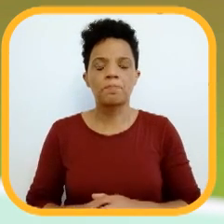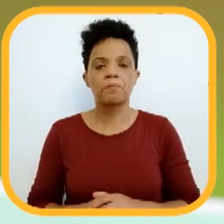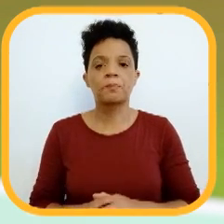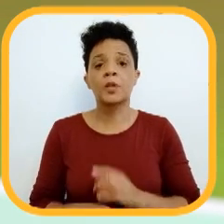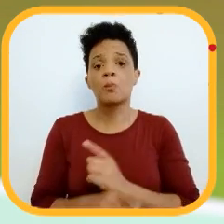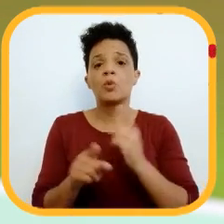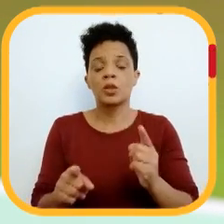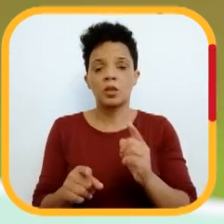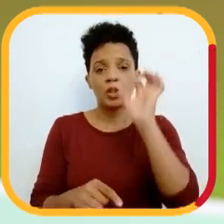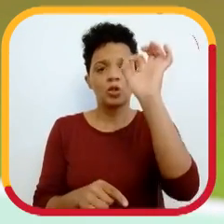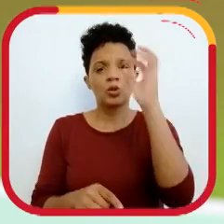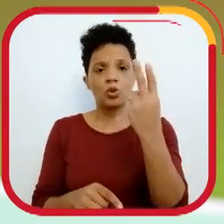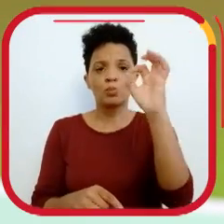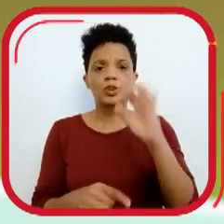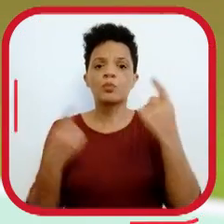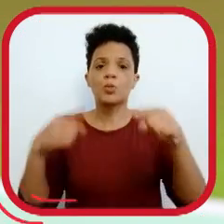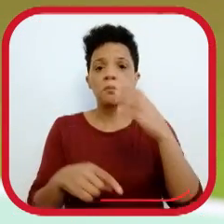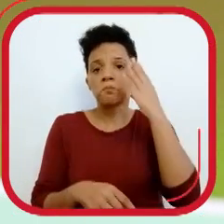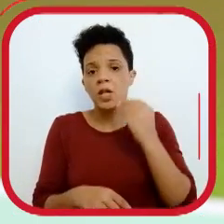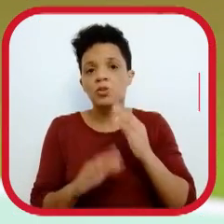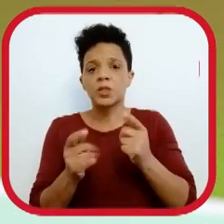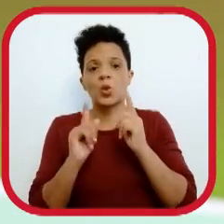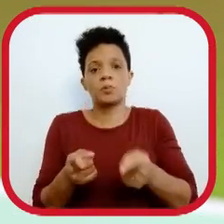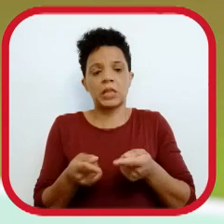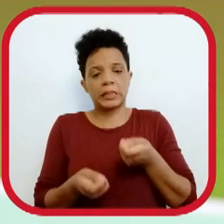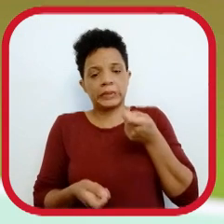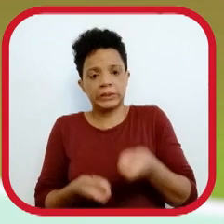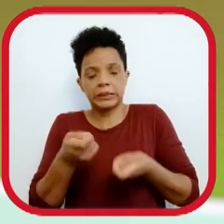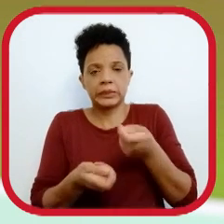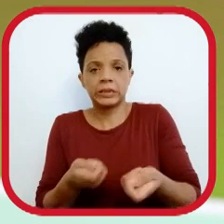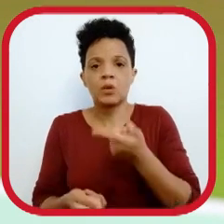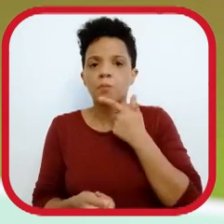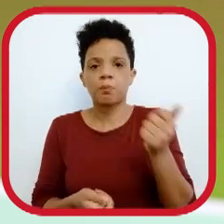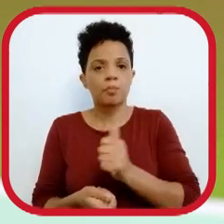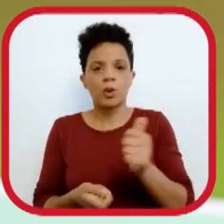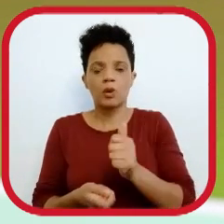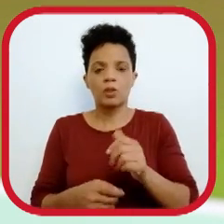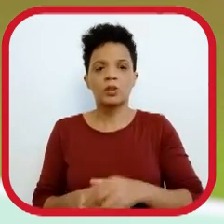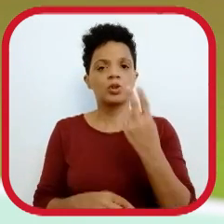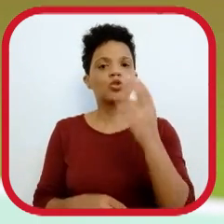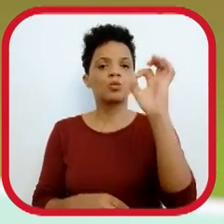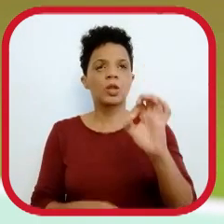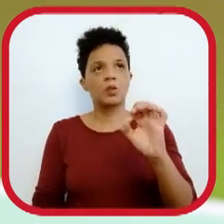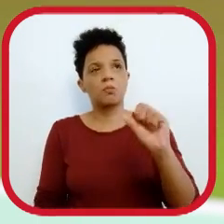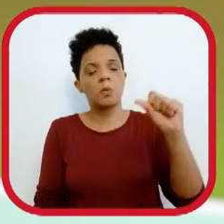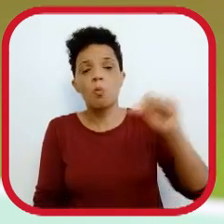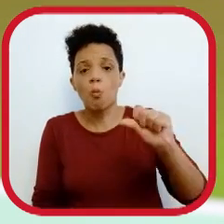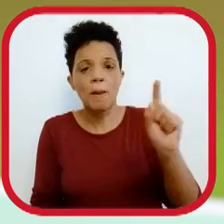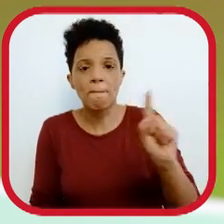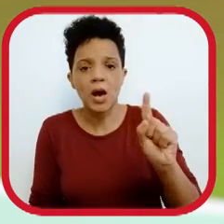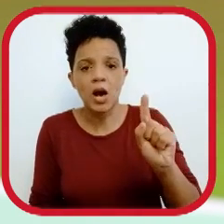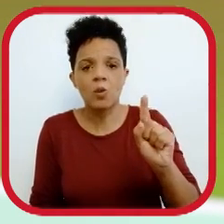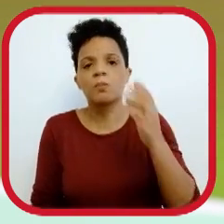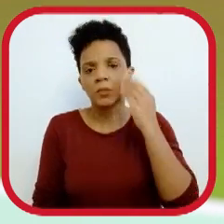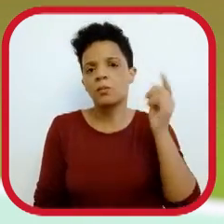disso. Porquê apenas 2%? Eu acho que tem que se começar por algum lado, quer dizer, eu acho que não se pode, 2% não é